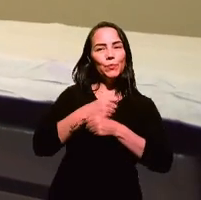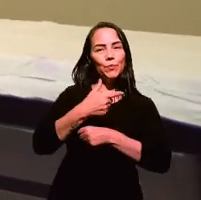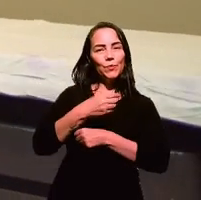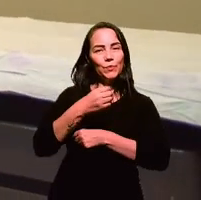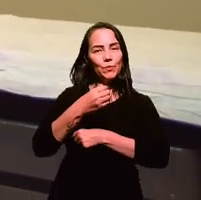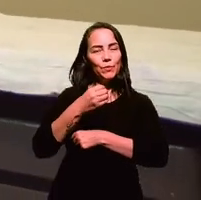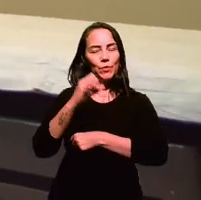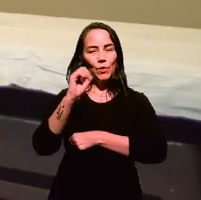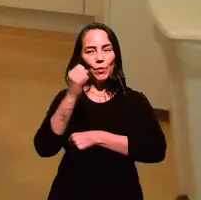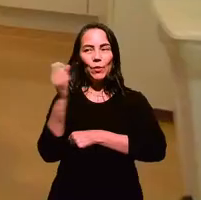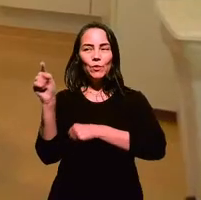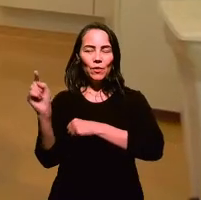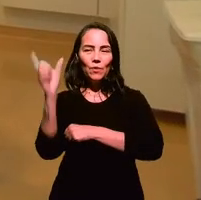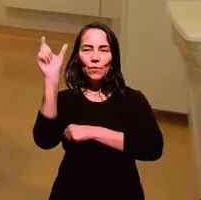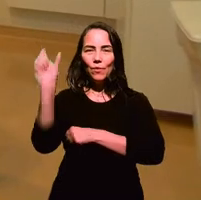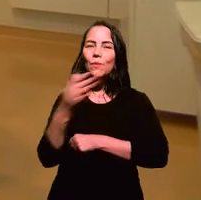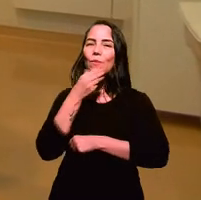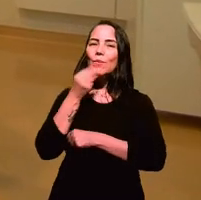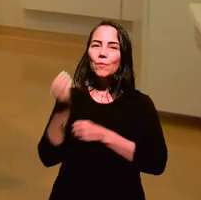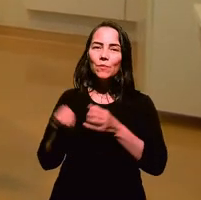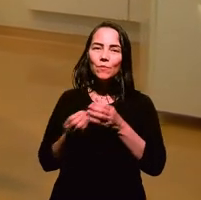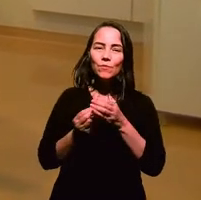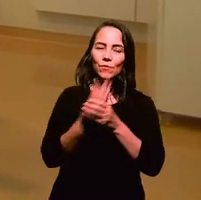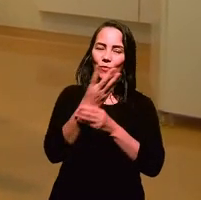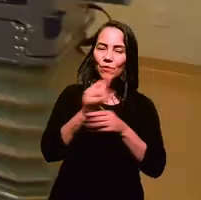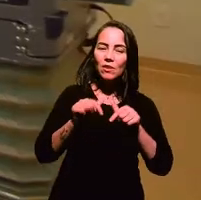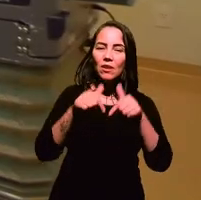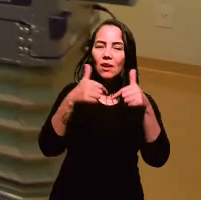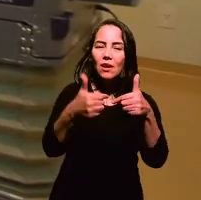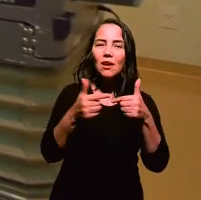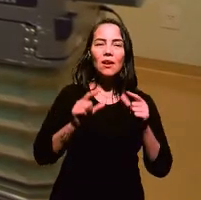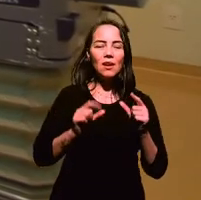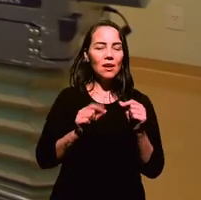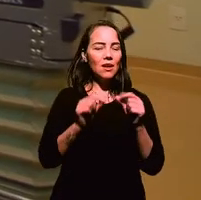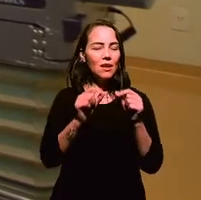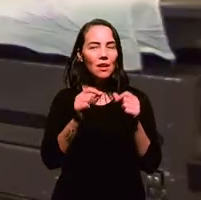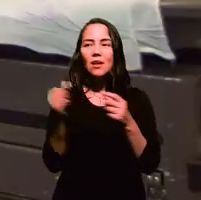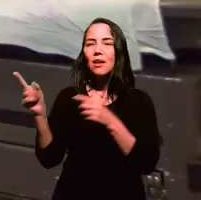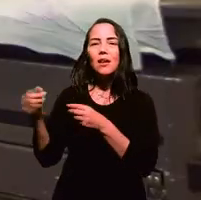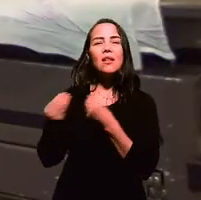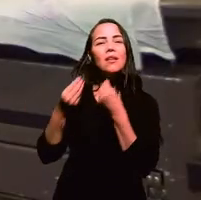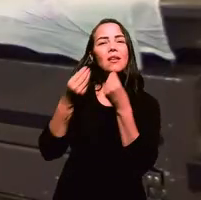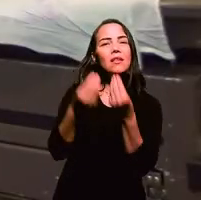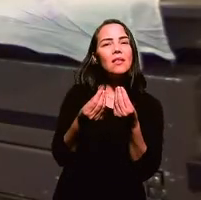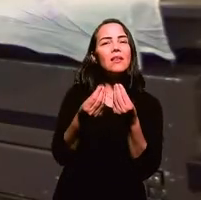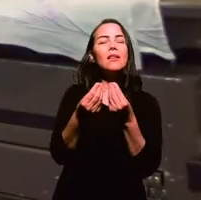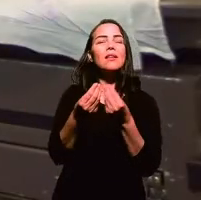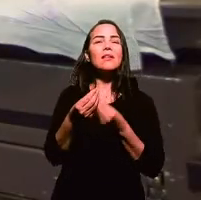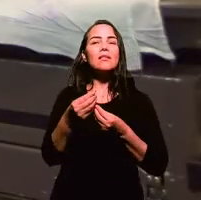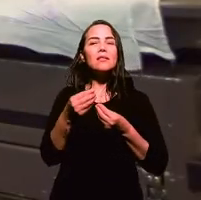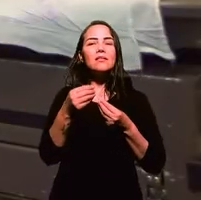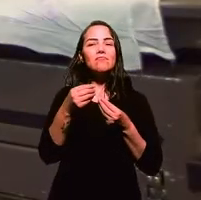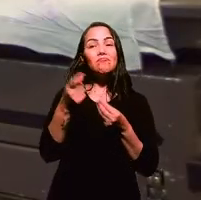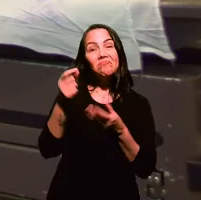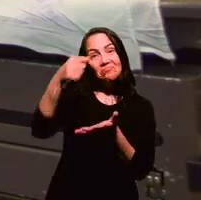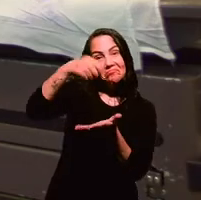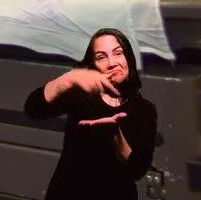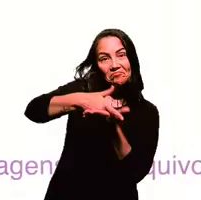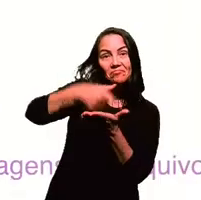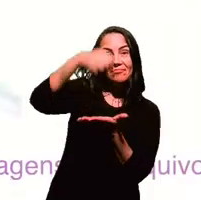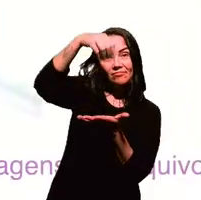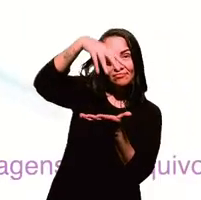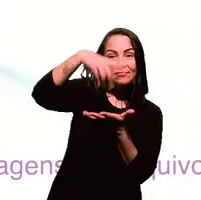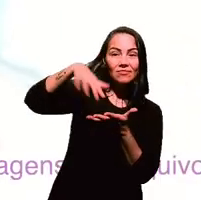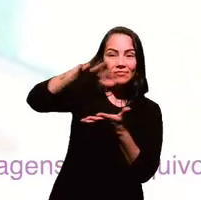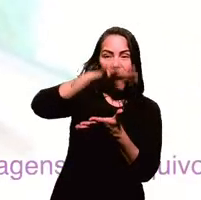foi implementado o serviço oncológico de radioterapia, onde ele fez a doação do acelerador linear